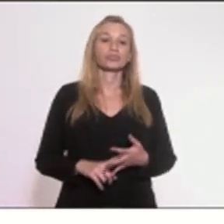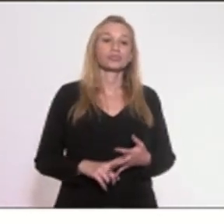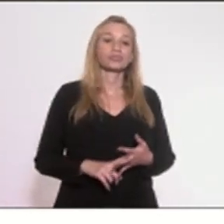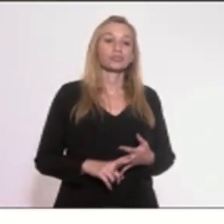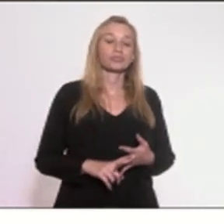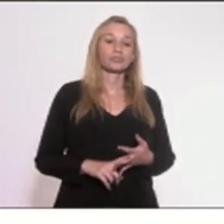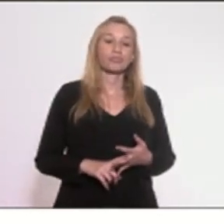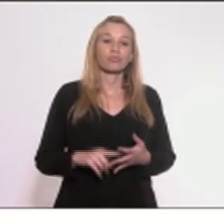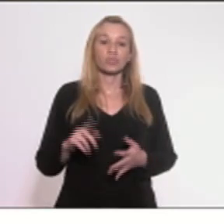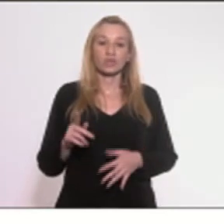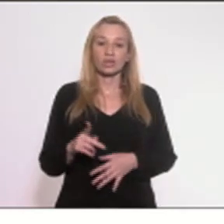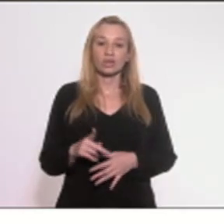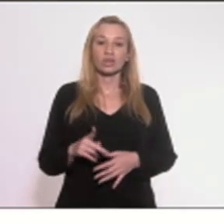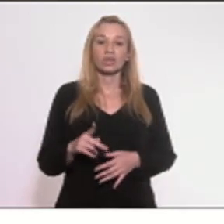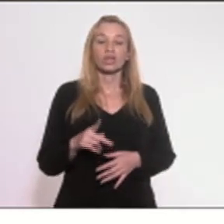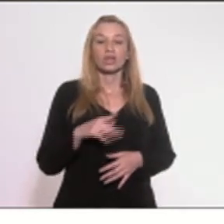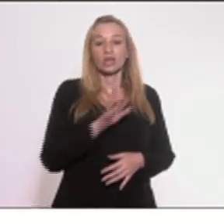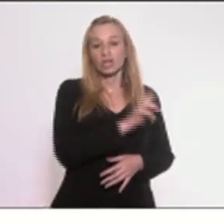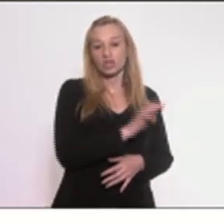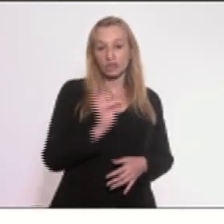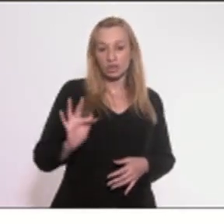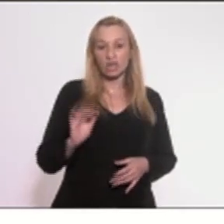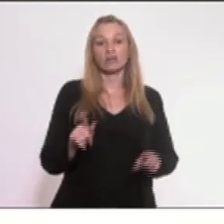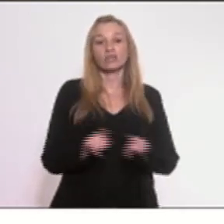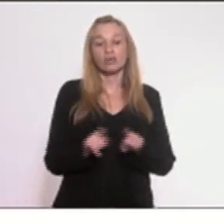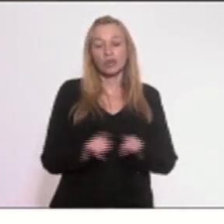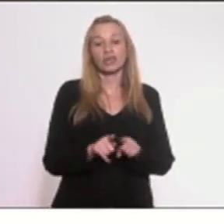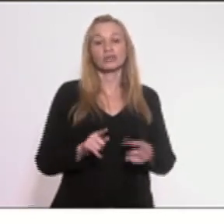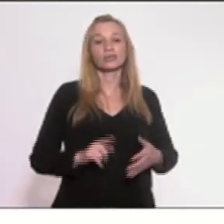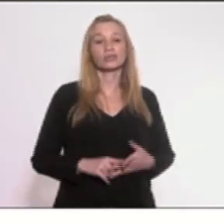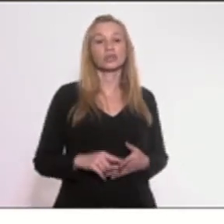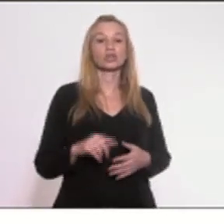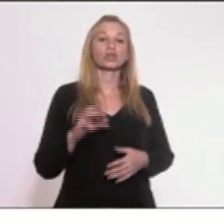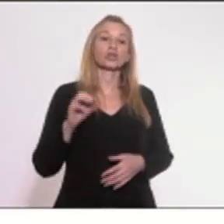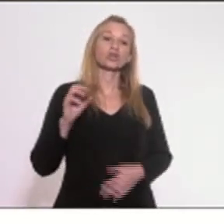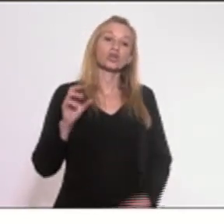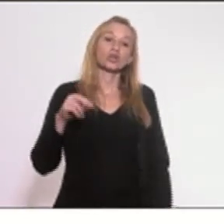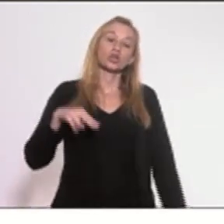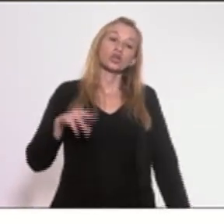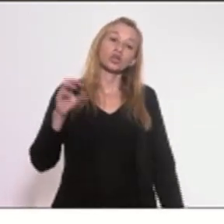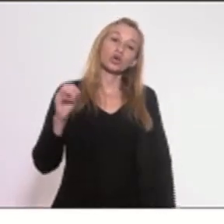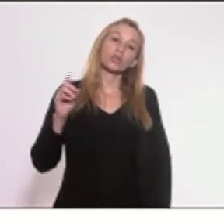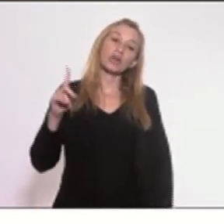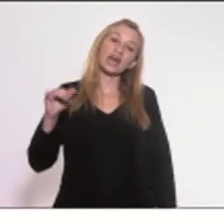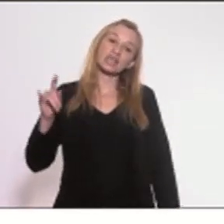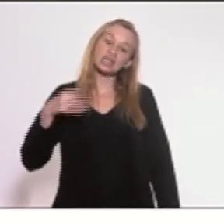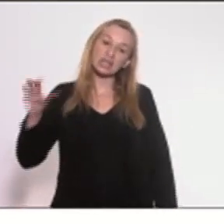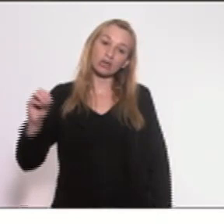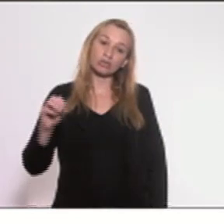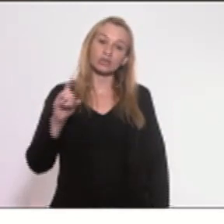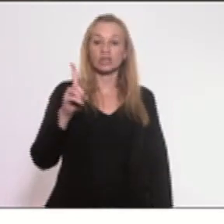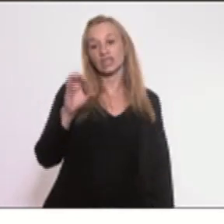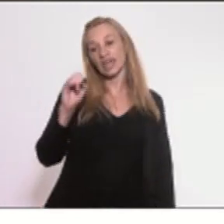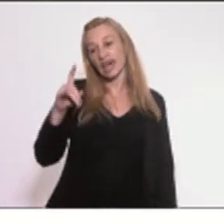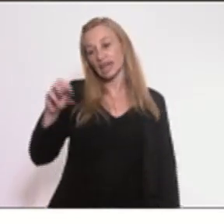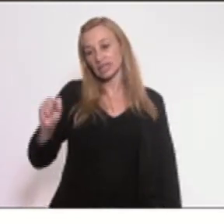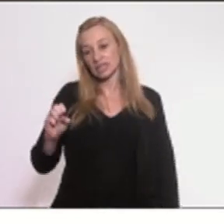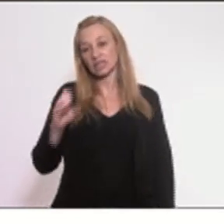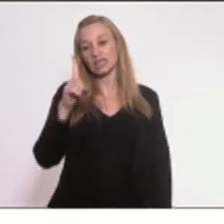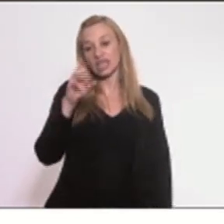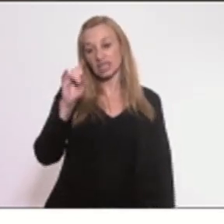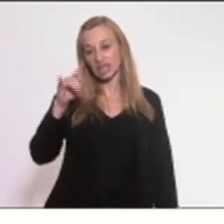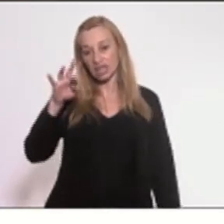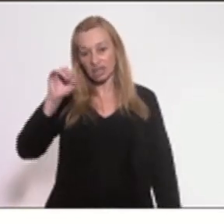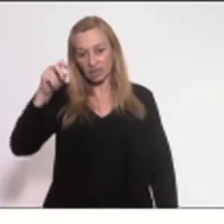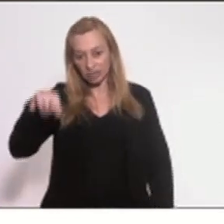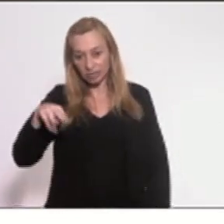infringem vedações ao regime, estão situações como nomeações no DGASE, aumento de auxílio transporte no DETRAN, aumento